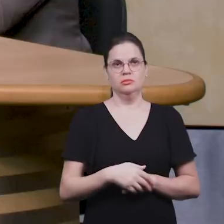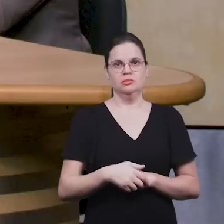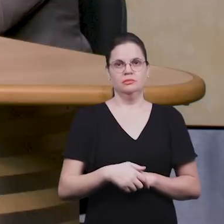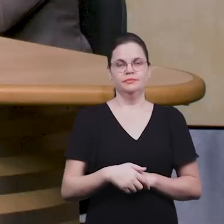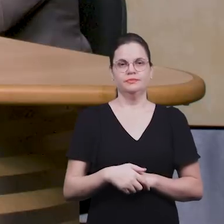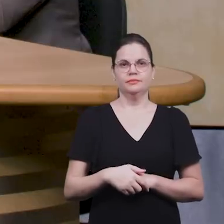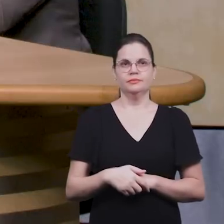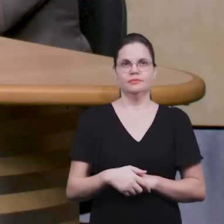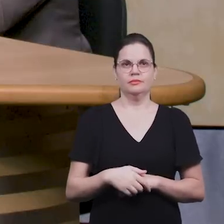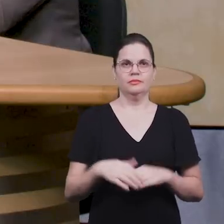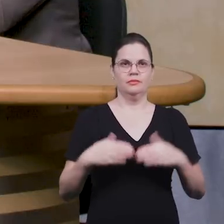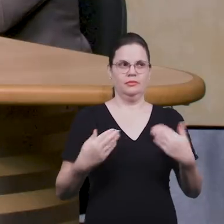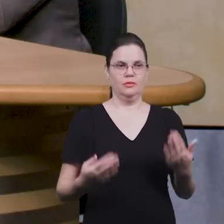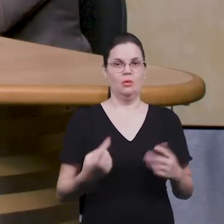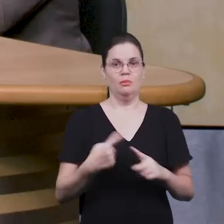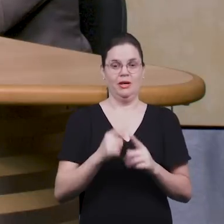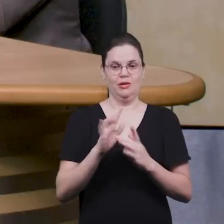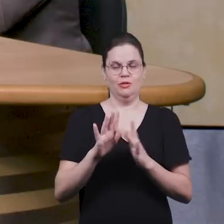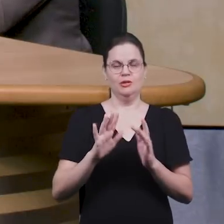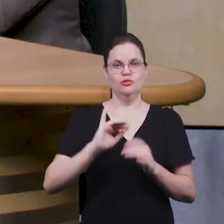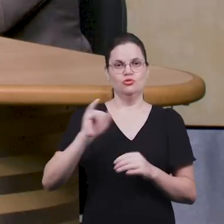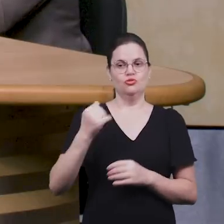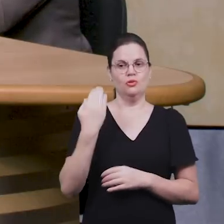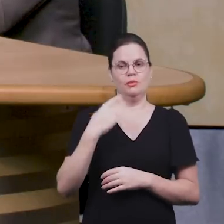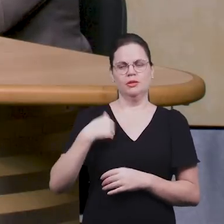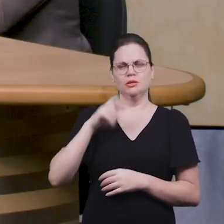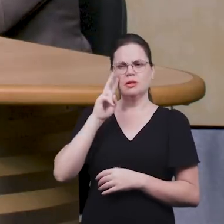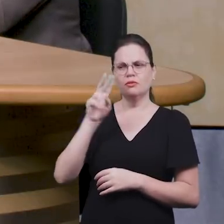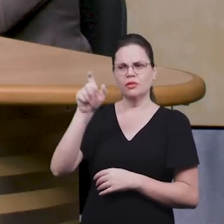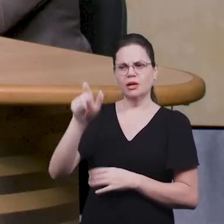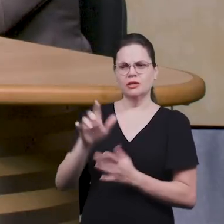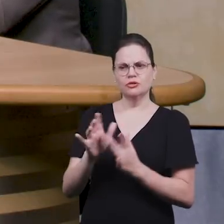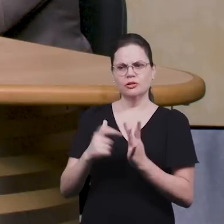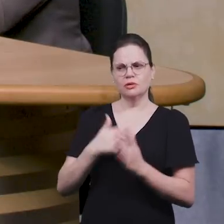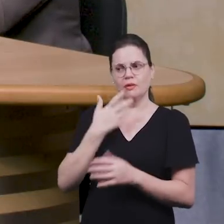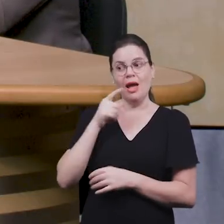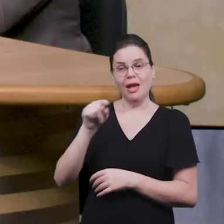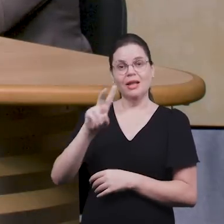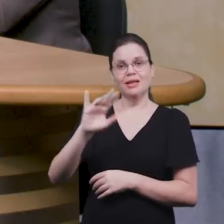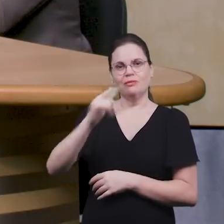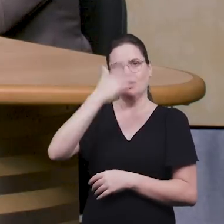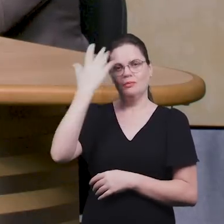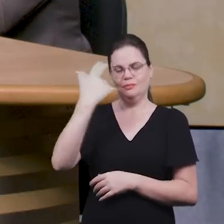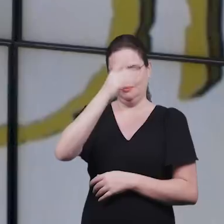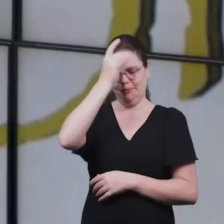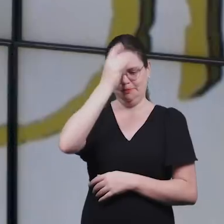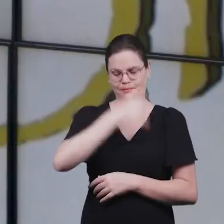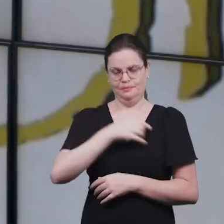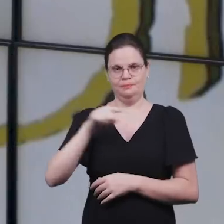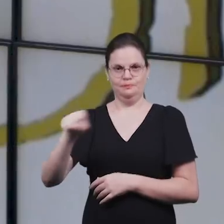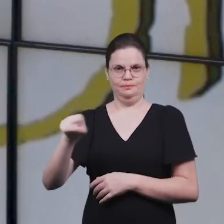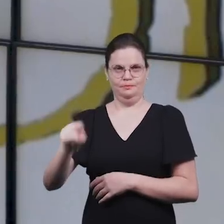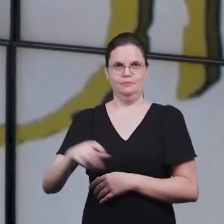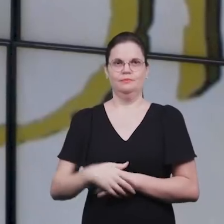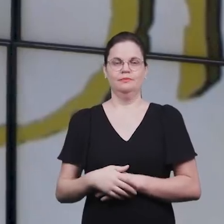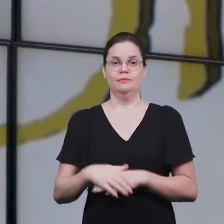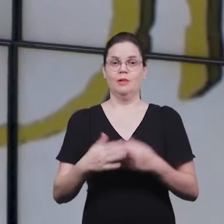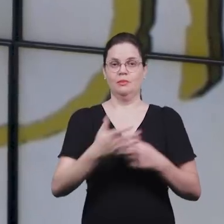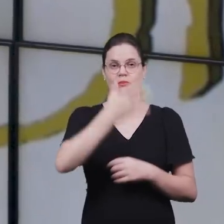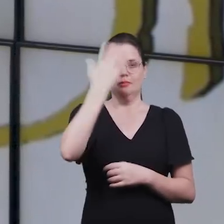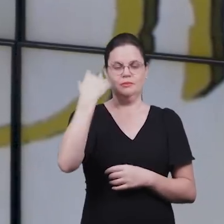algumas diferenças básicas aqui. O batismo com o Espírito Santo é necessário para que o salvo tenha a sua